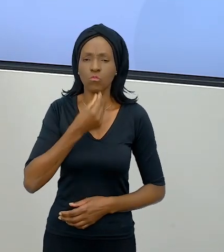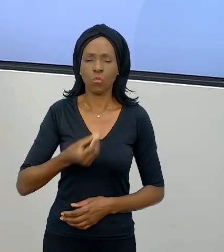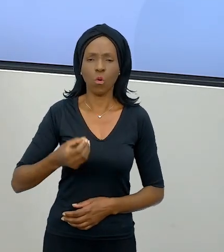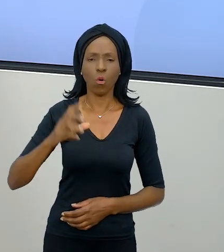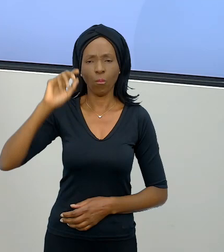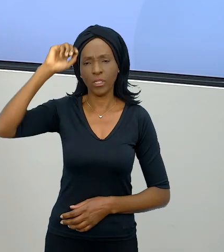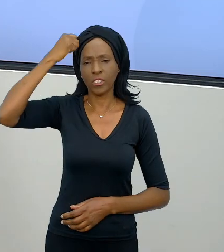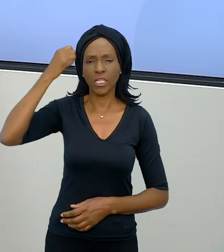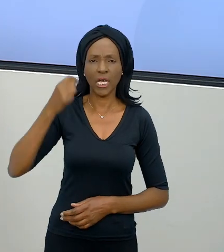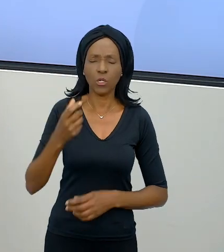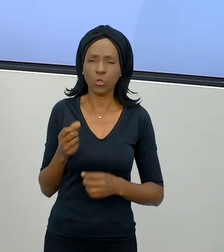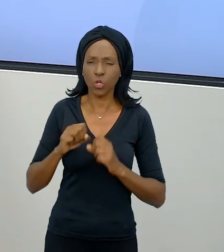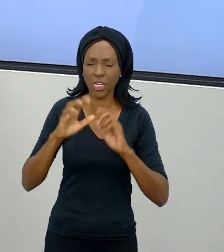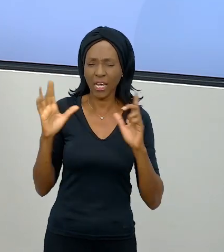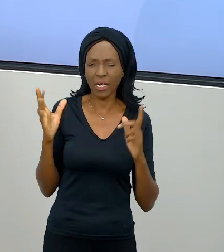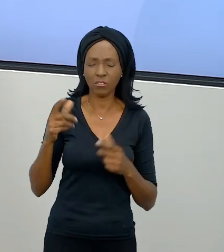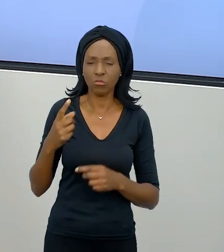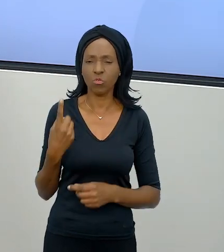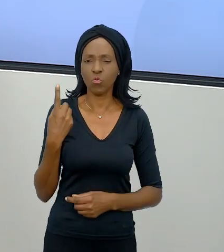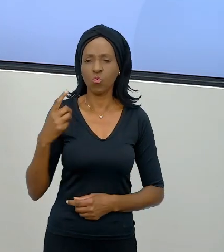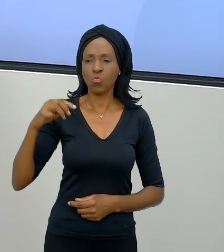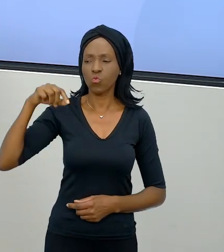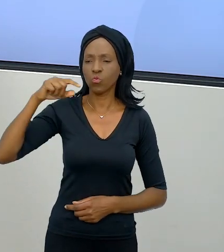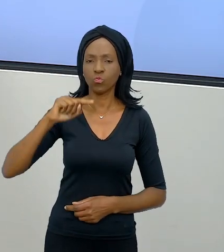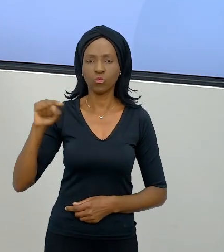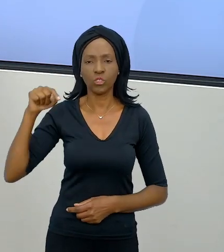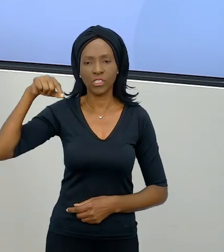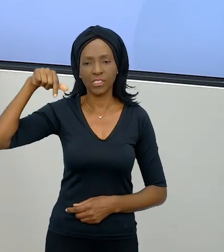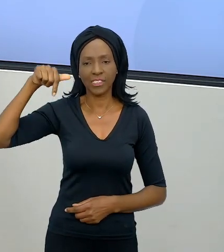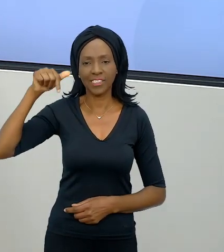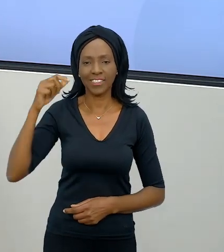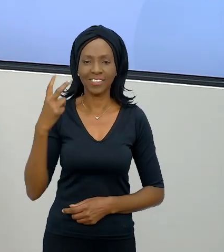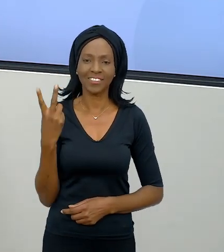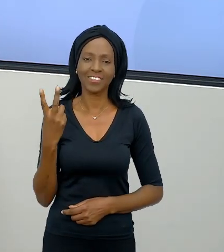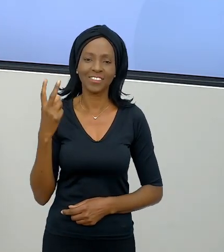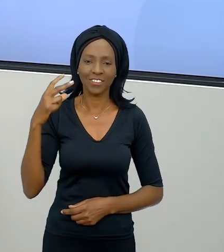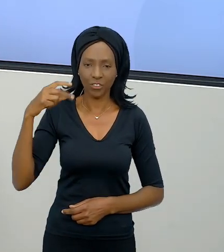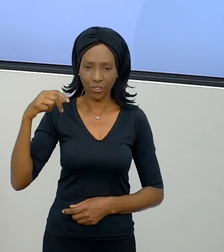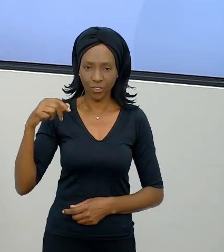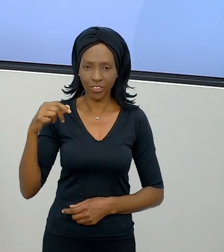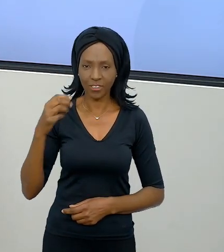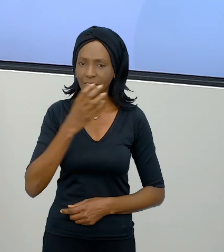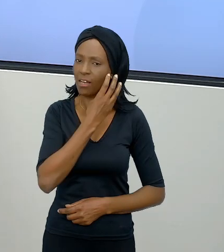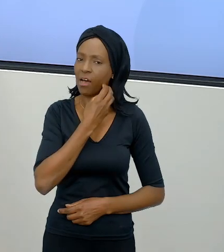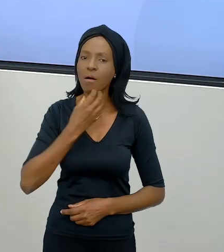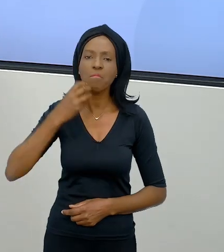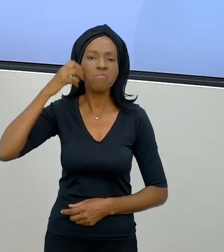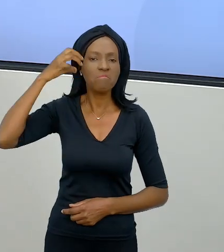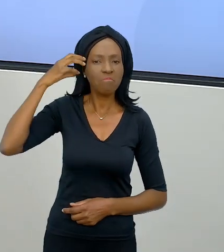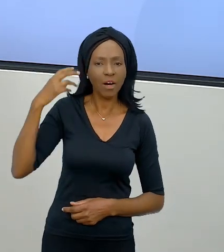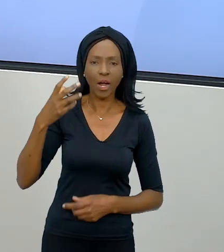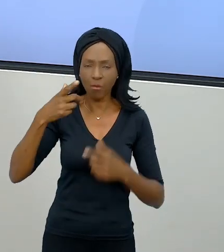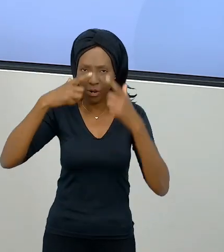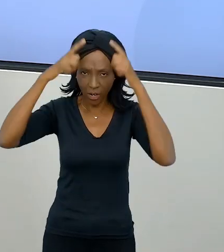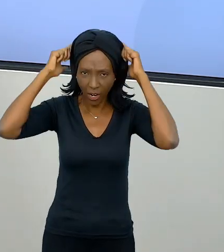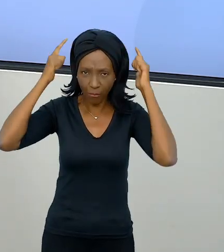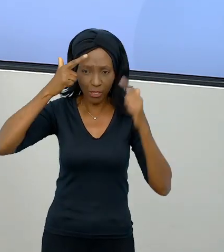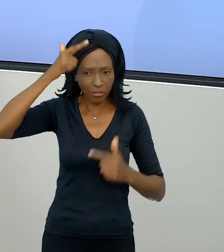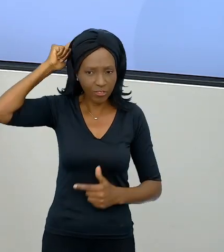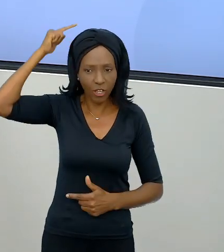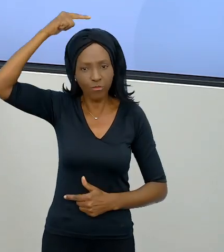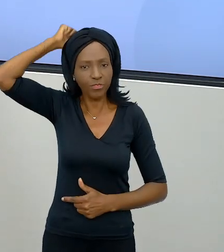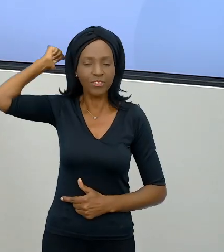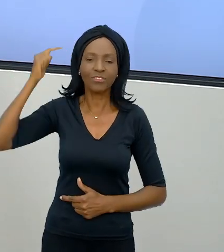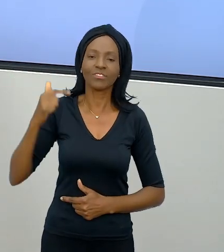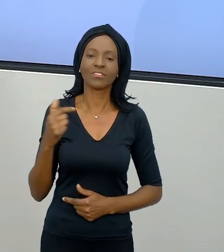possuo 1,72 m, cabelo cortado à máquina, barba desenhada, hoje estou de colete com uma camisa